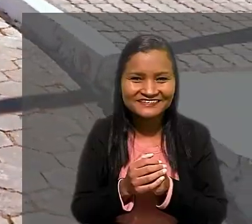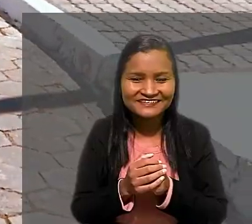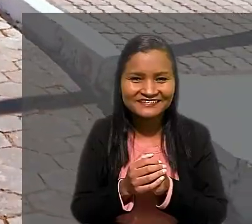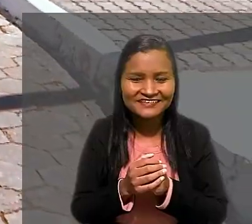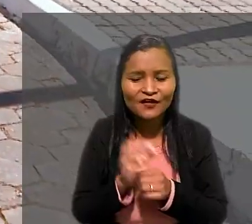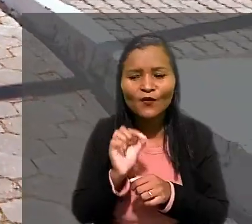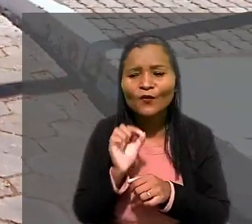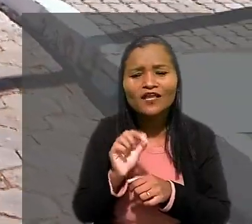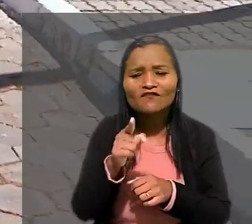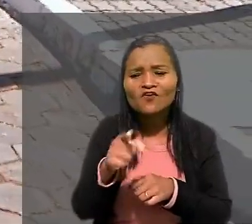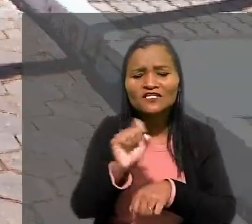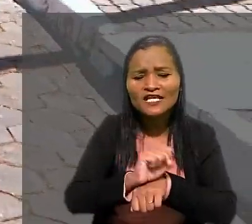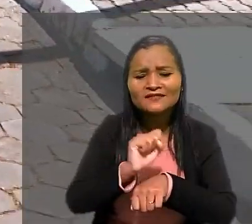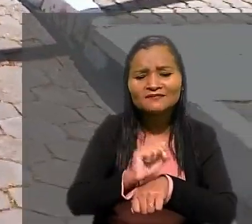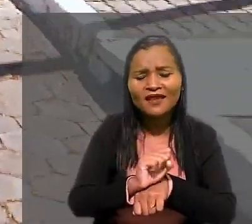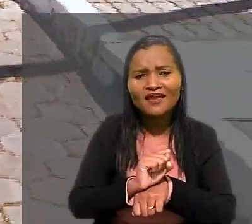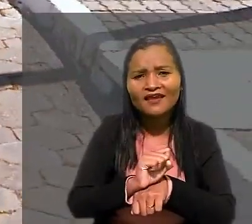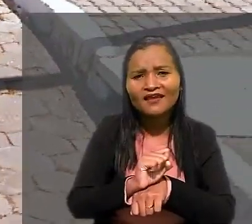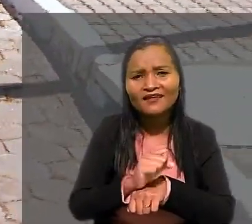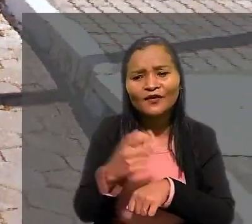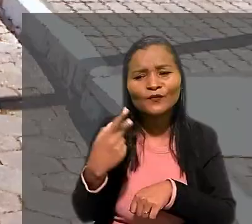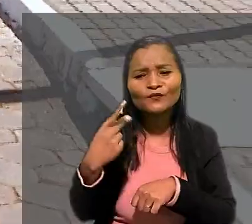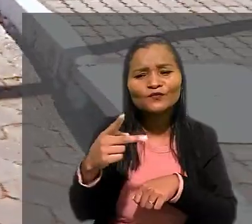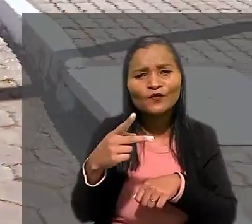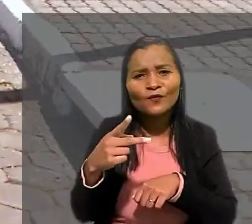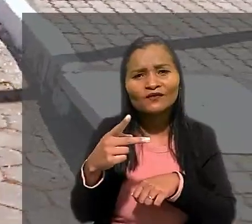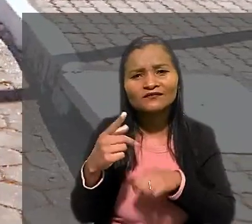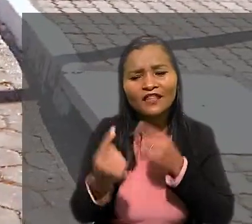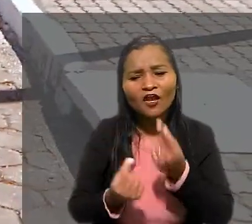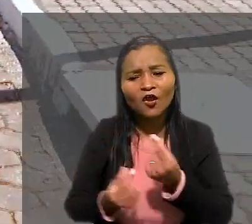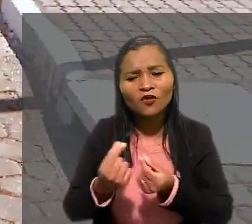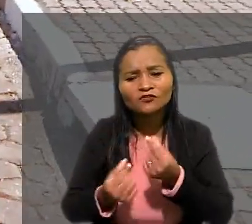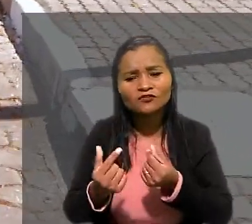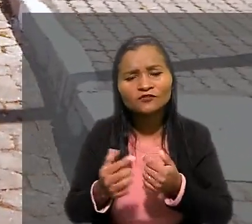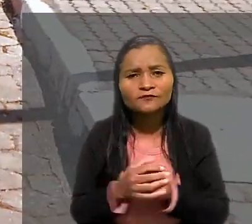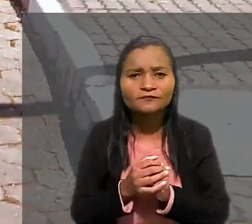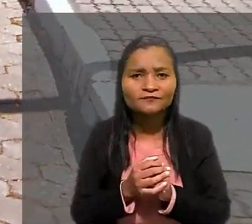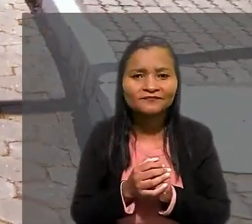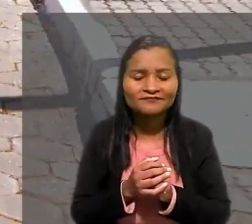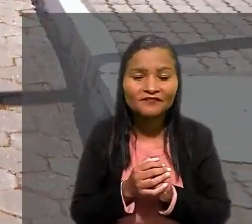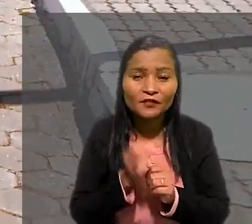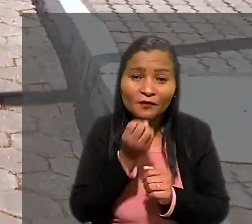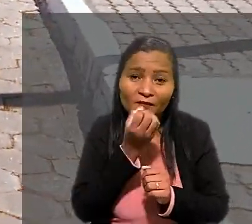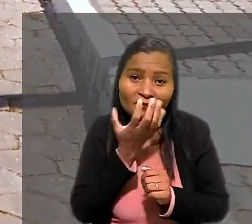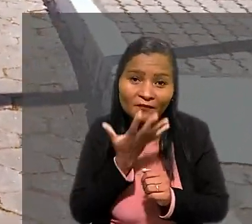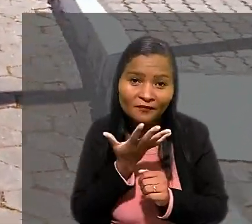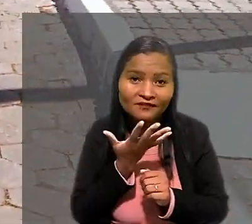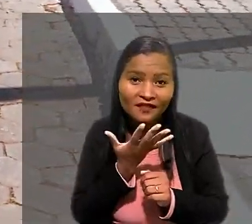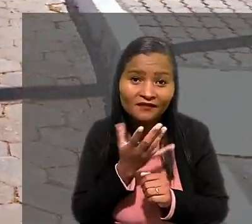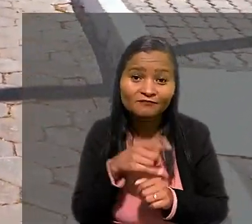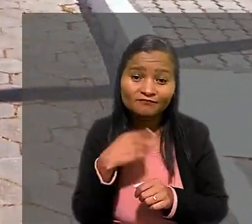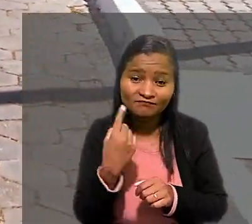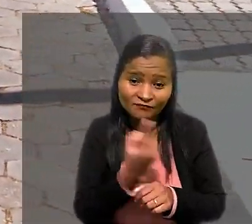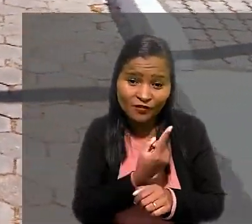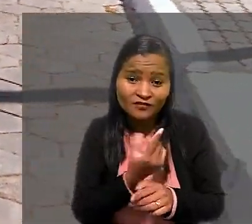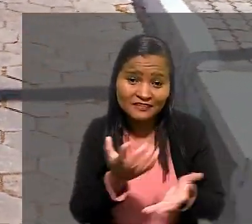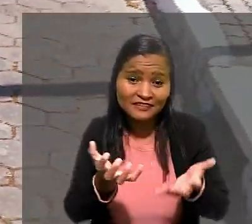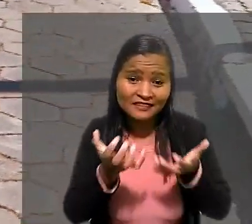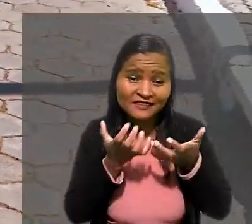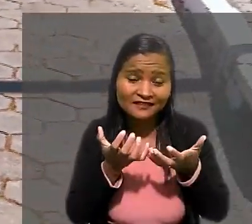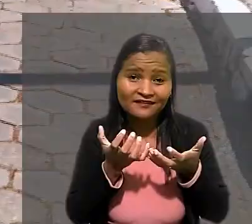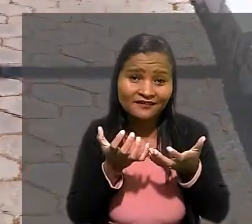O que você espera com o seu empreendimento, Vitor? Bom, a gente gostaria de estar